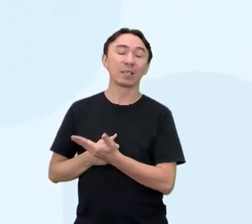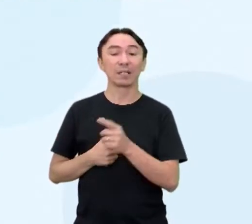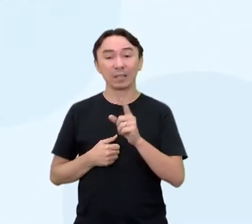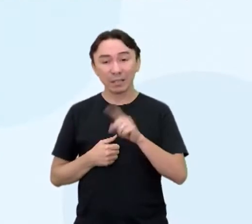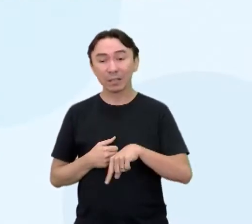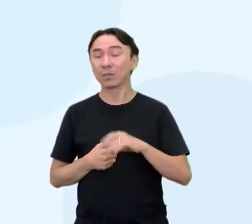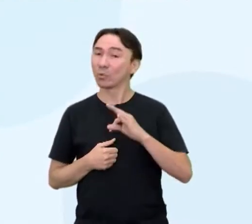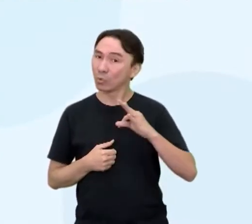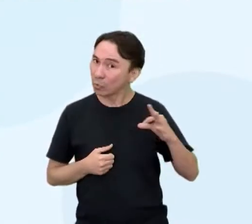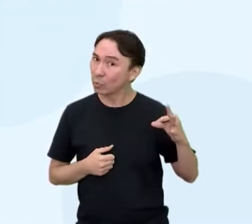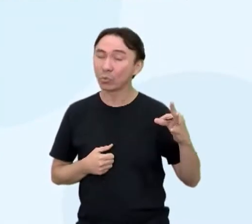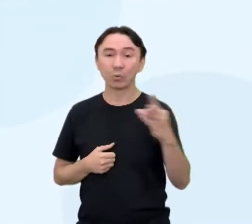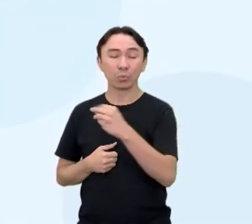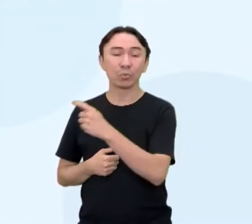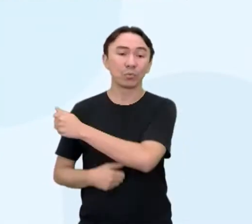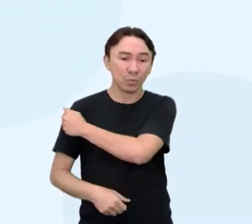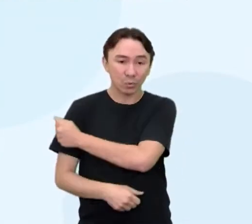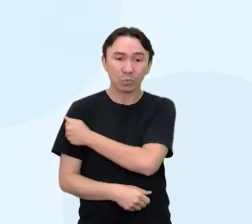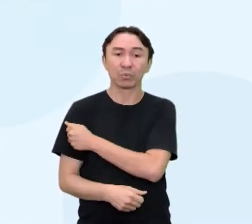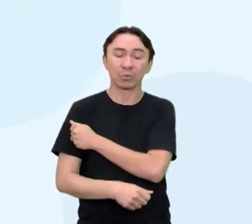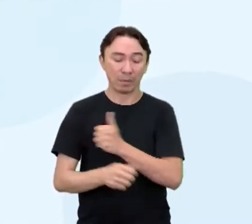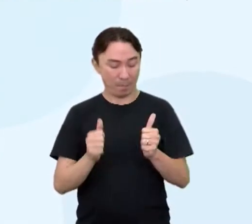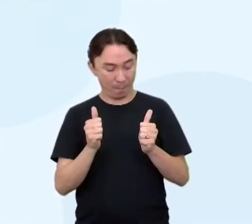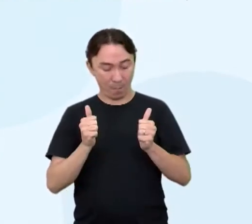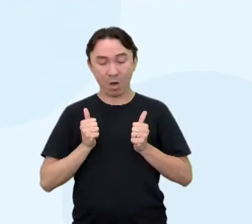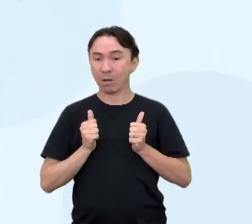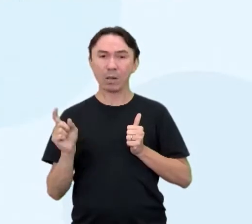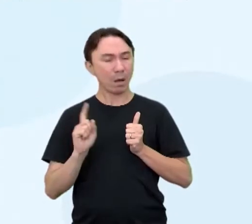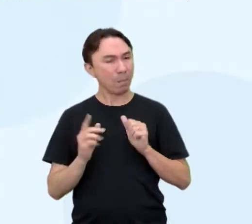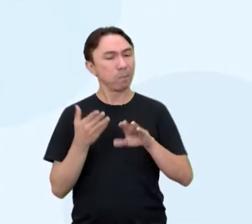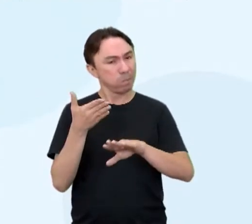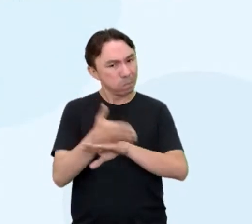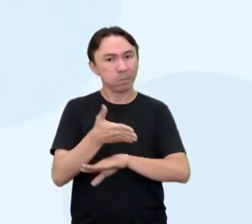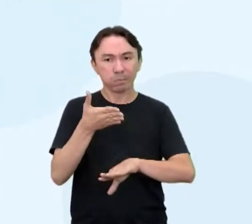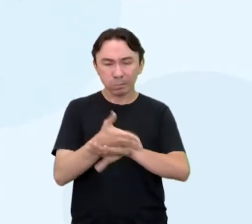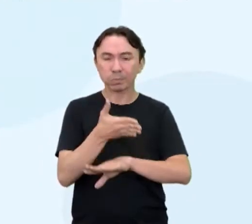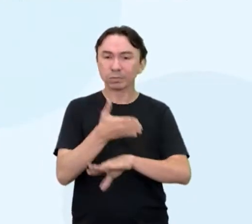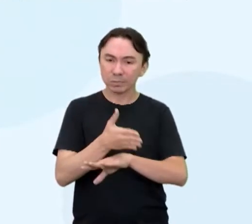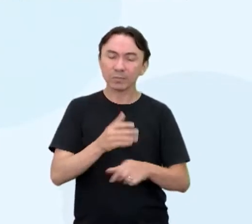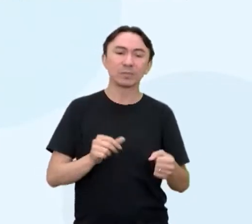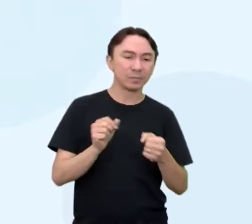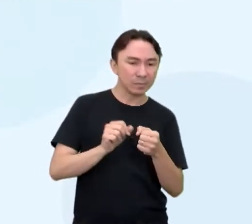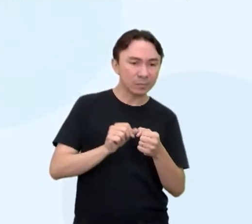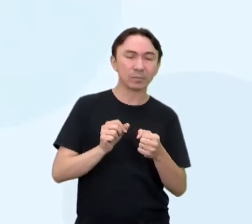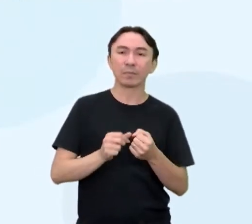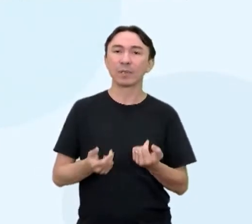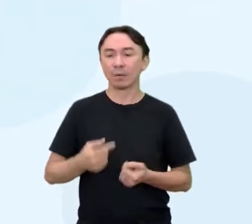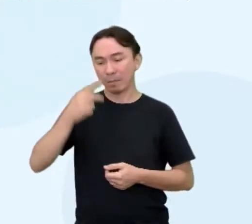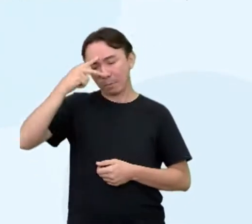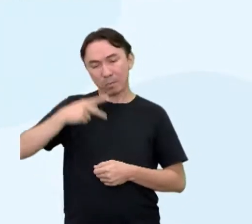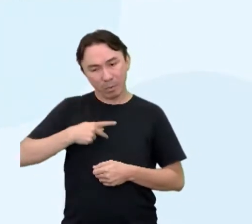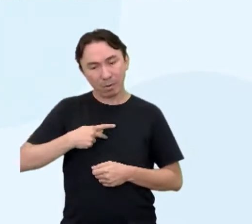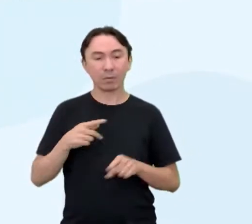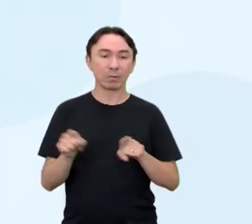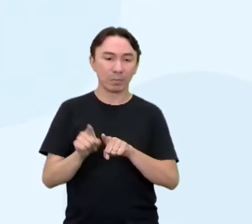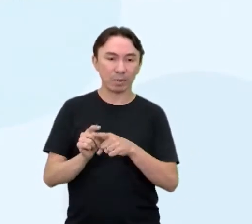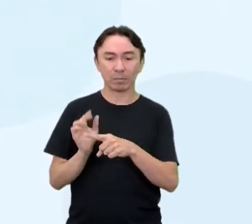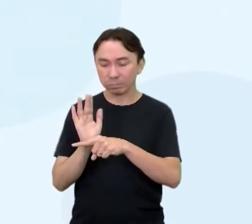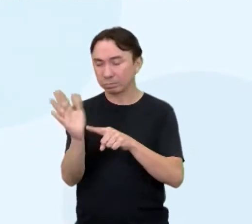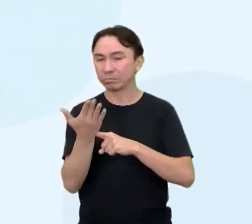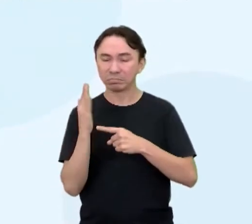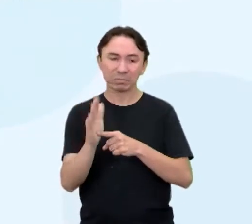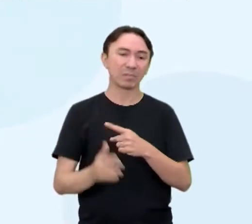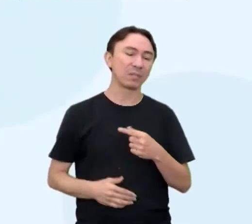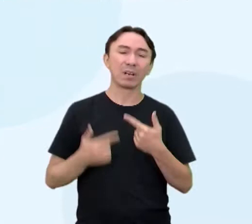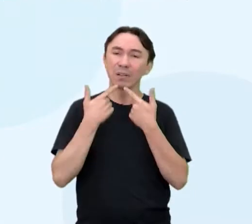alunos a participarem, né, dos processos de produção individual e colaborativa em diferentes linguagens,